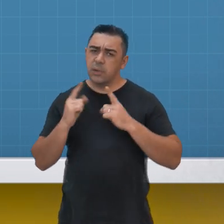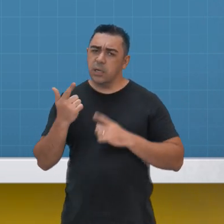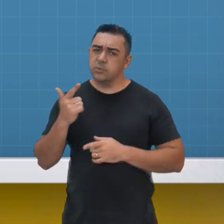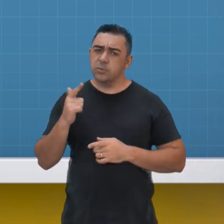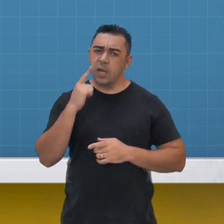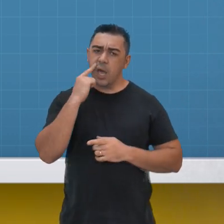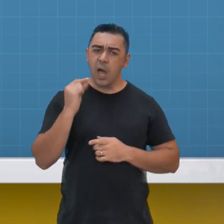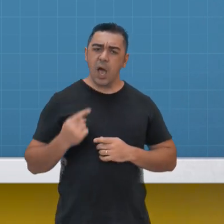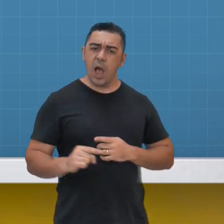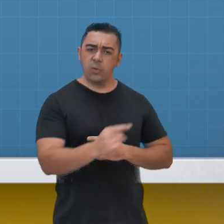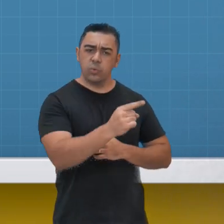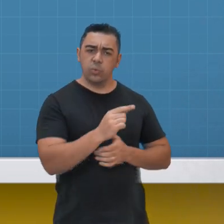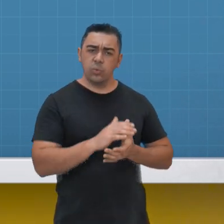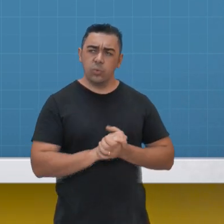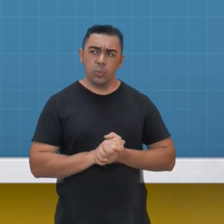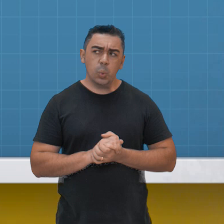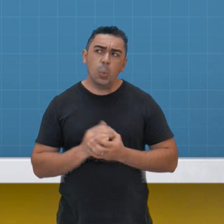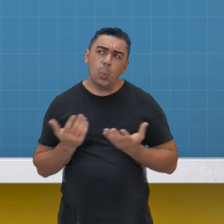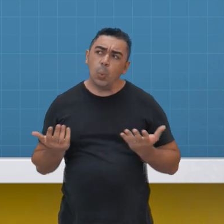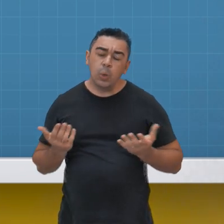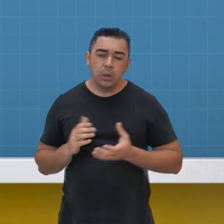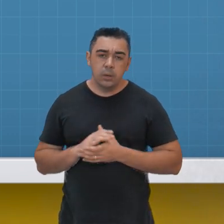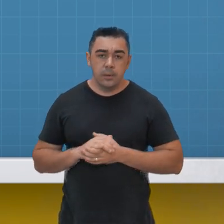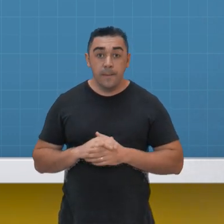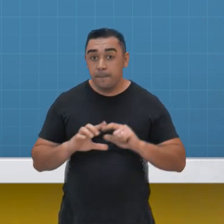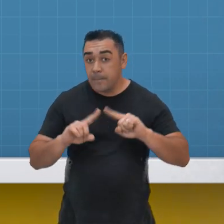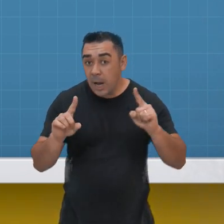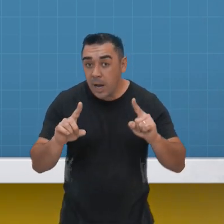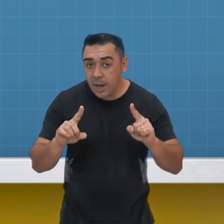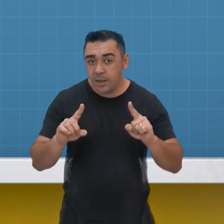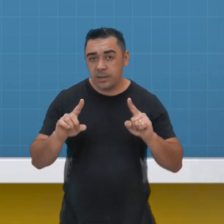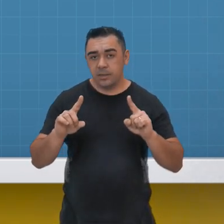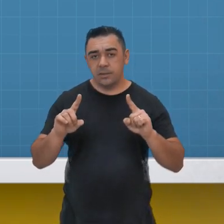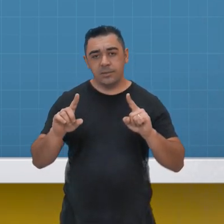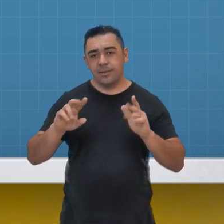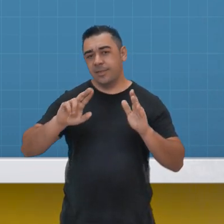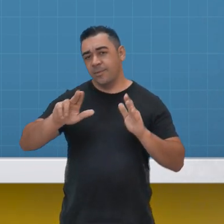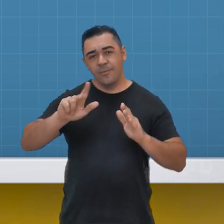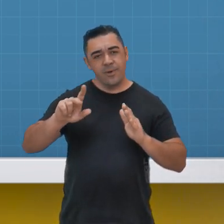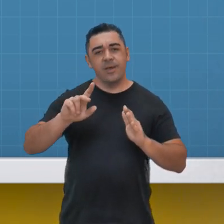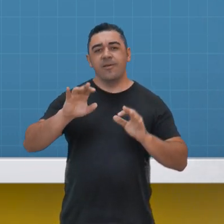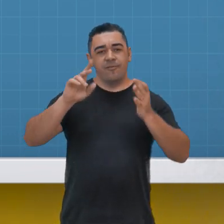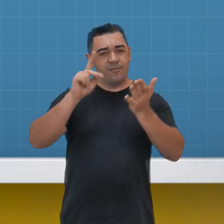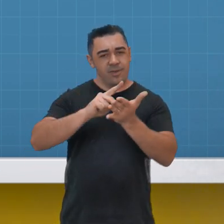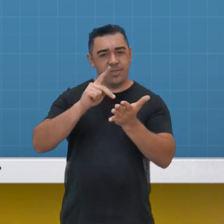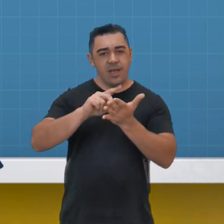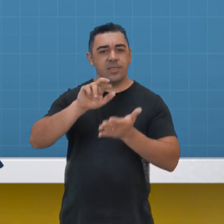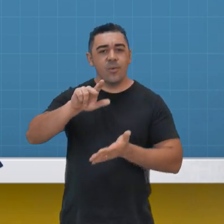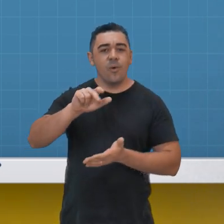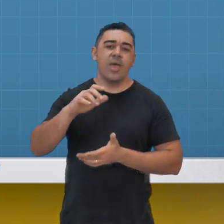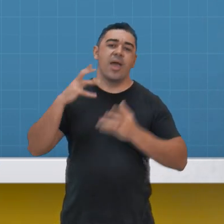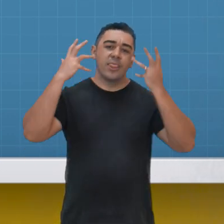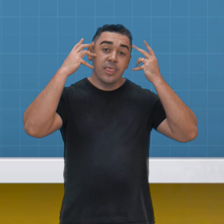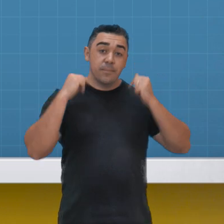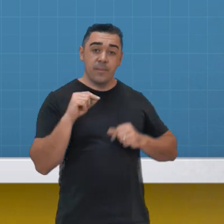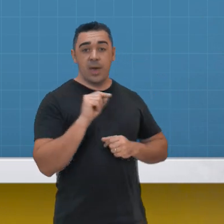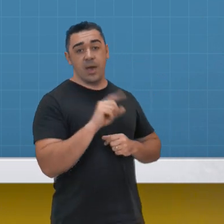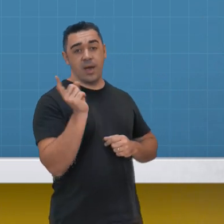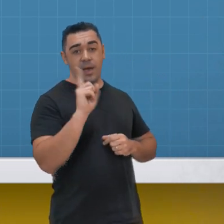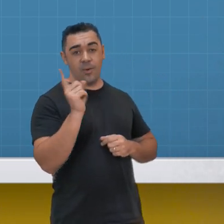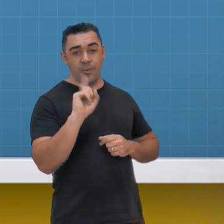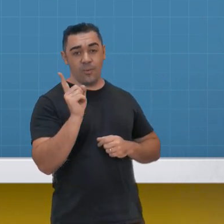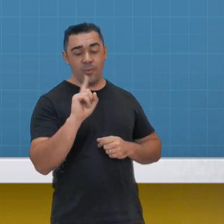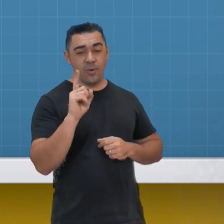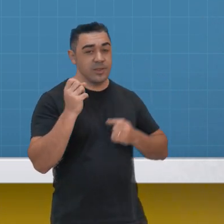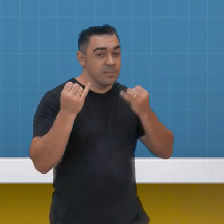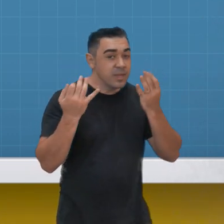Mas às vezes eles aparecem, né? Mas nós não estamos falando exatamente dos animaizinhos. Nós